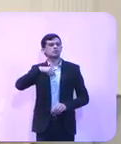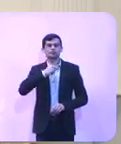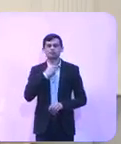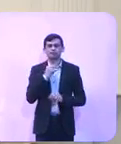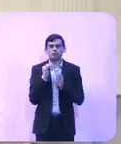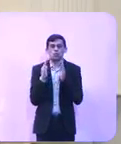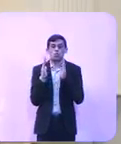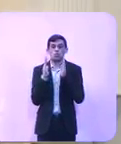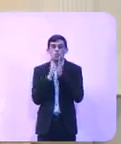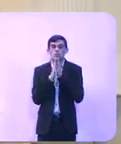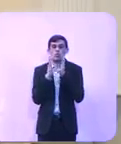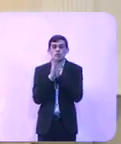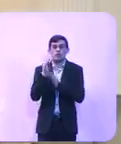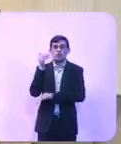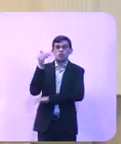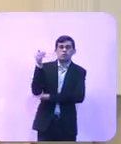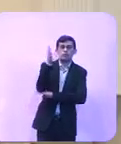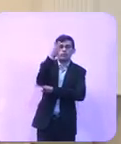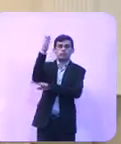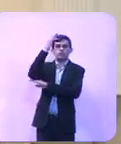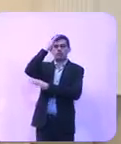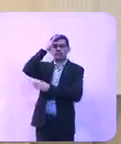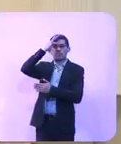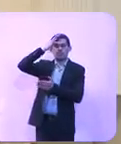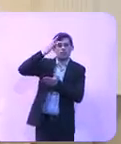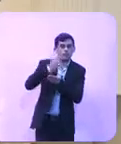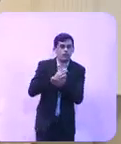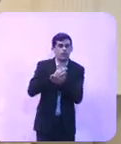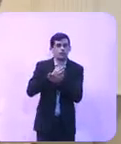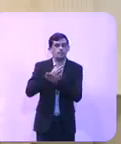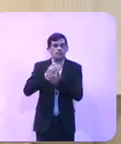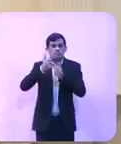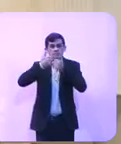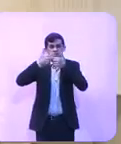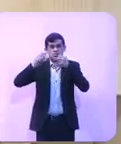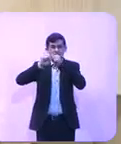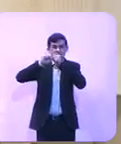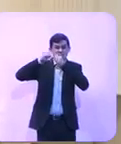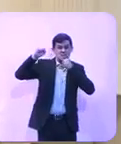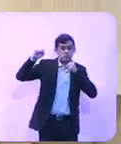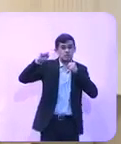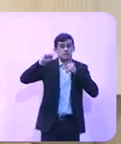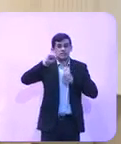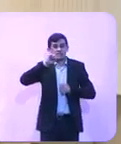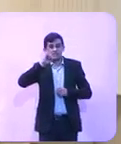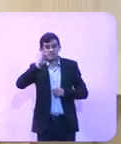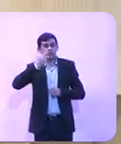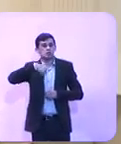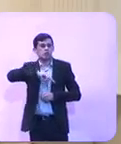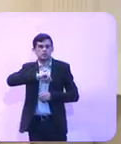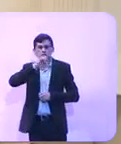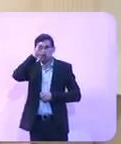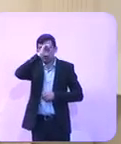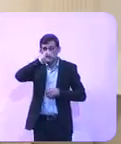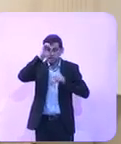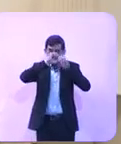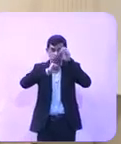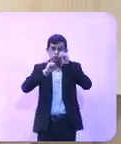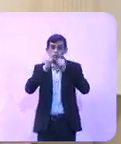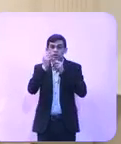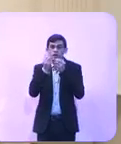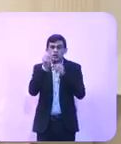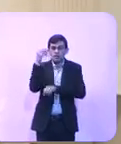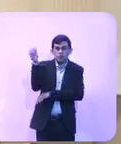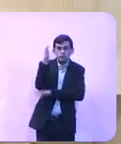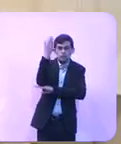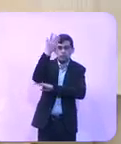orar, flamular a bandeira de fé para grandes coisas se a gente não aprendeu a flamular a bandeira de fé na nossa própria